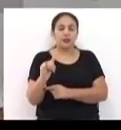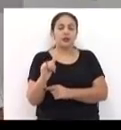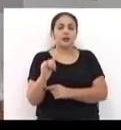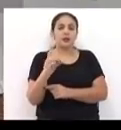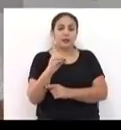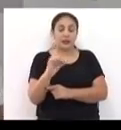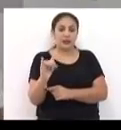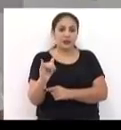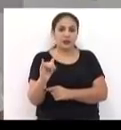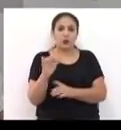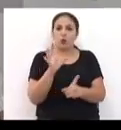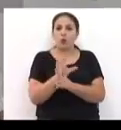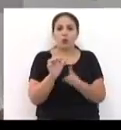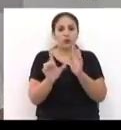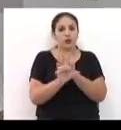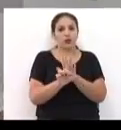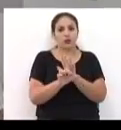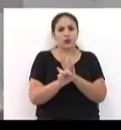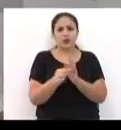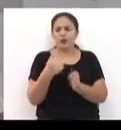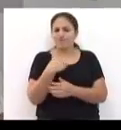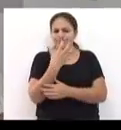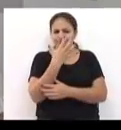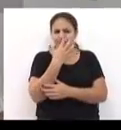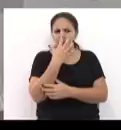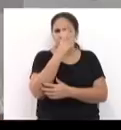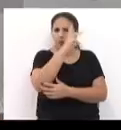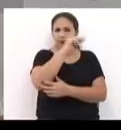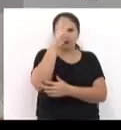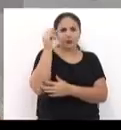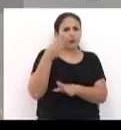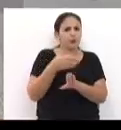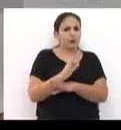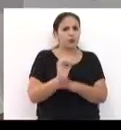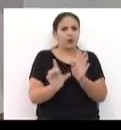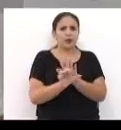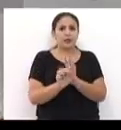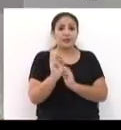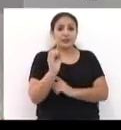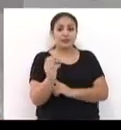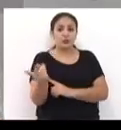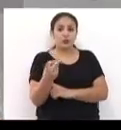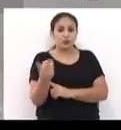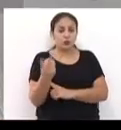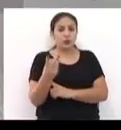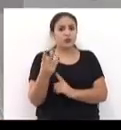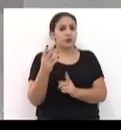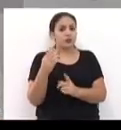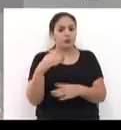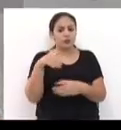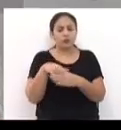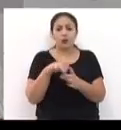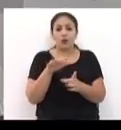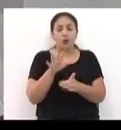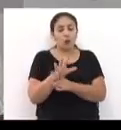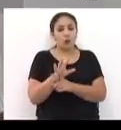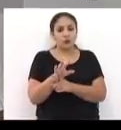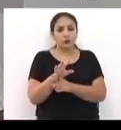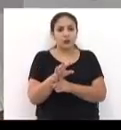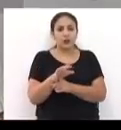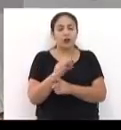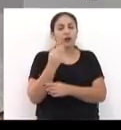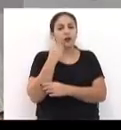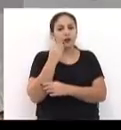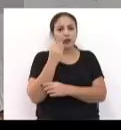contra a lei e até nos causou surpresa que o prefeito tenha sancionado uma lei que a CEPLAN e o CMDI tenham se colocado contra. É certo